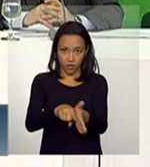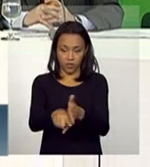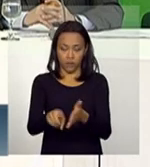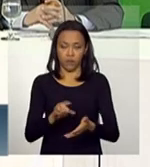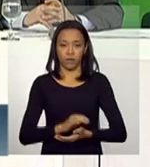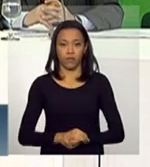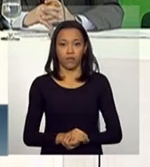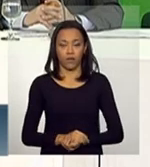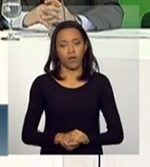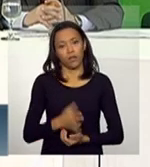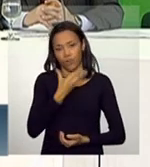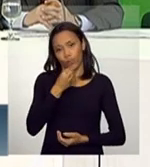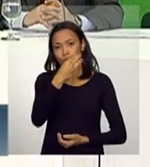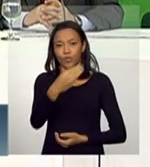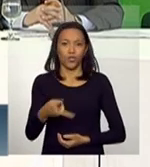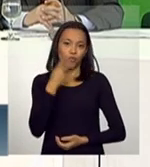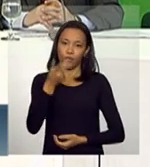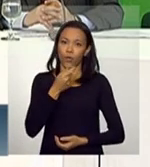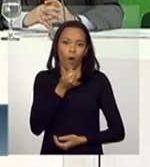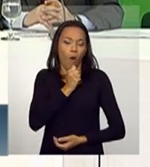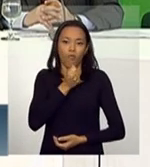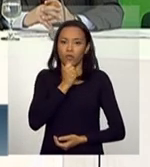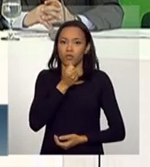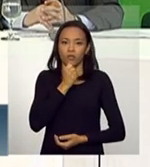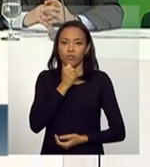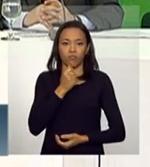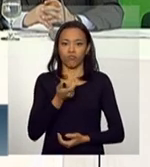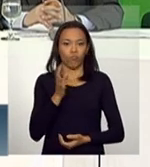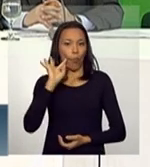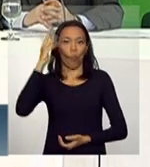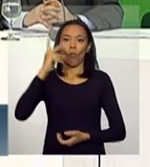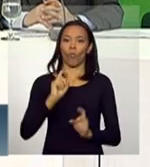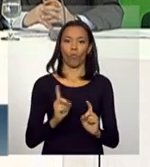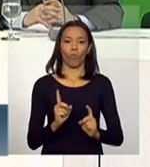Então, como o ministro falou, não tem nenhuma previsão ainda.